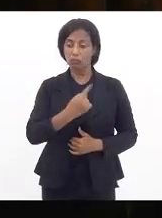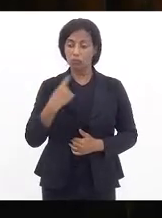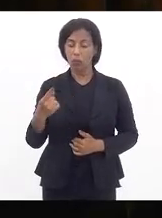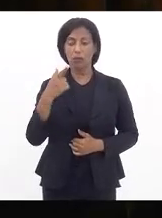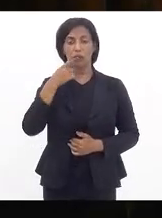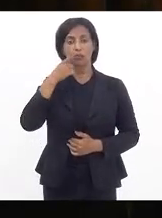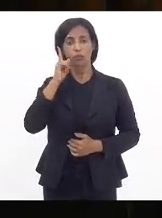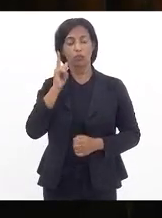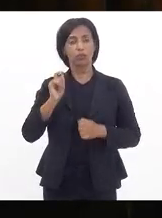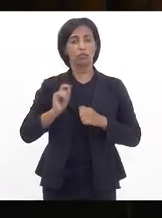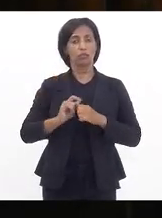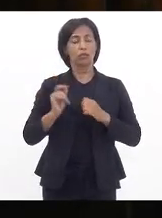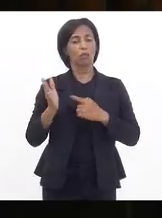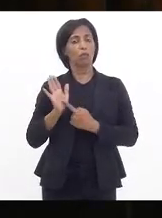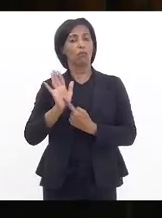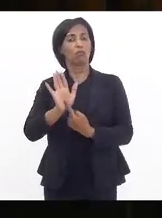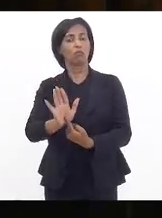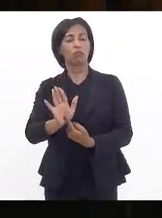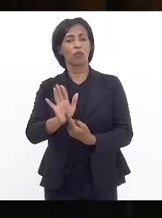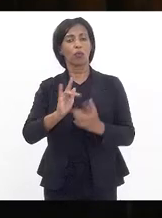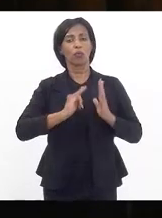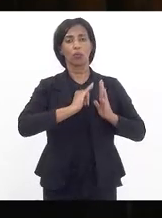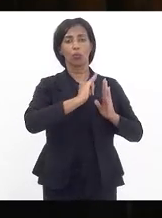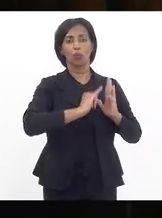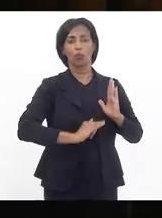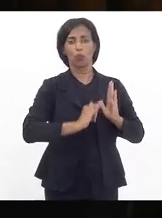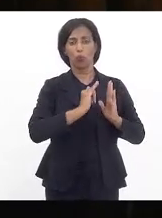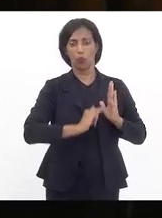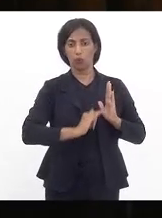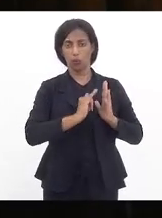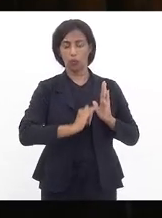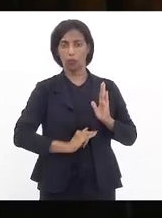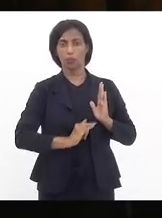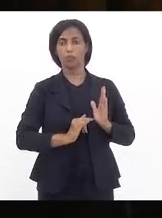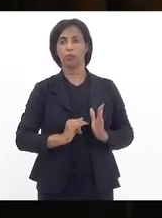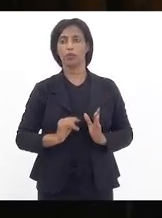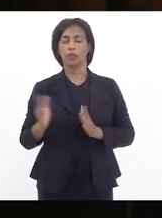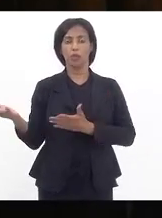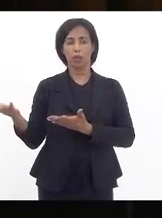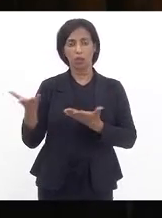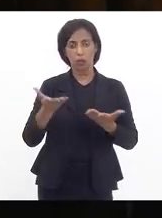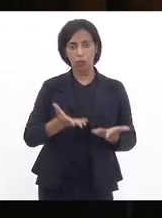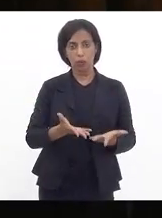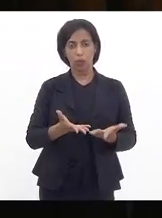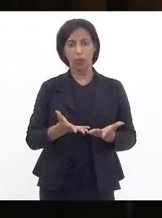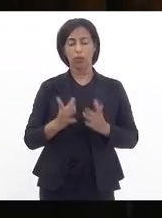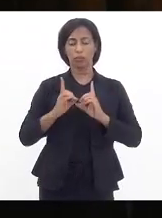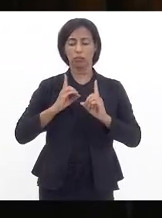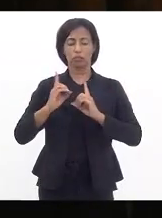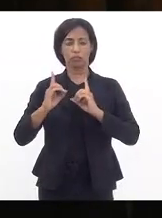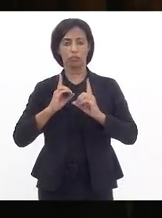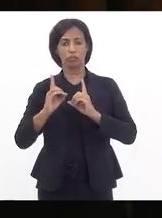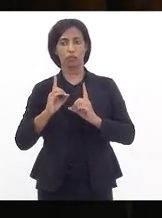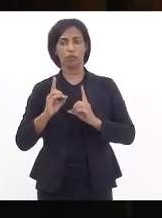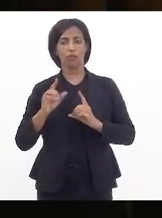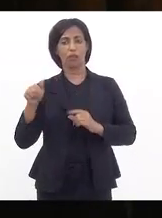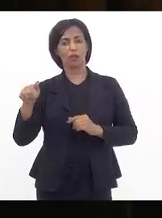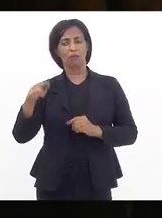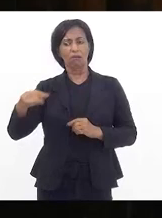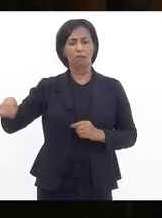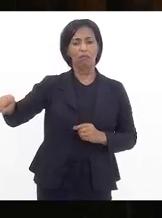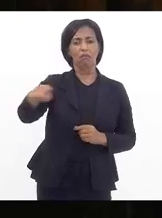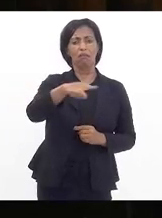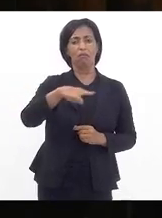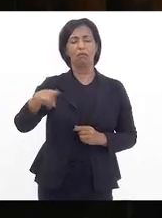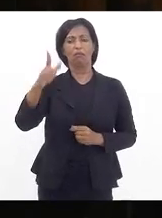fizemos ontem a apresentação de e se é preliminar que trouxe o debate daqueles e